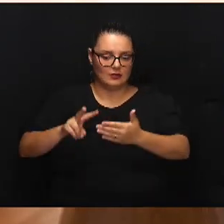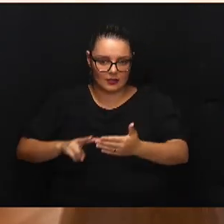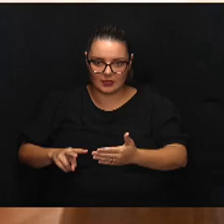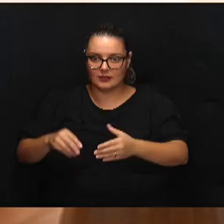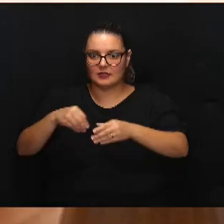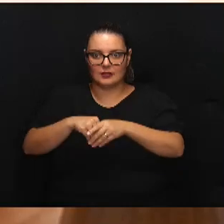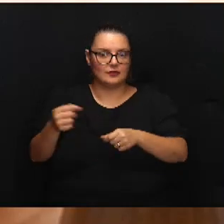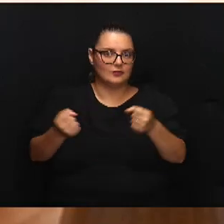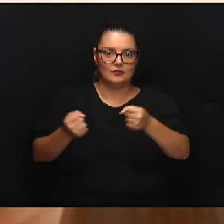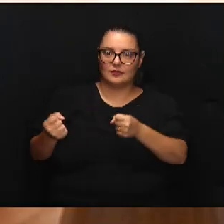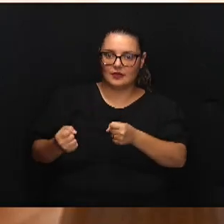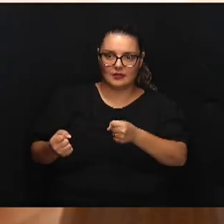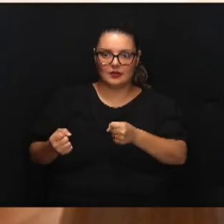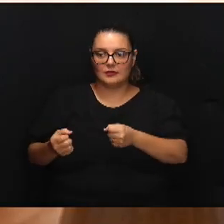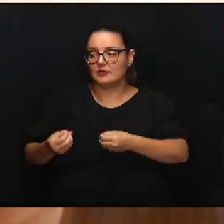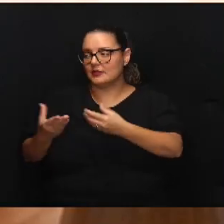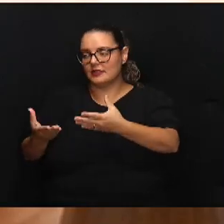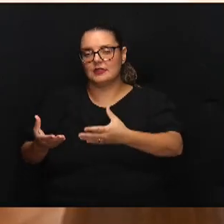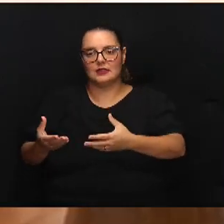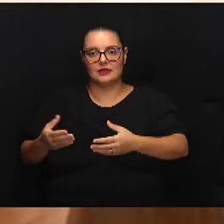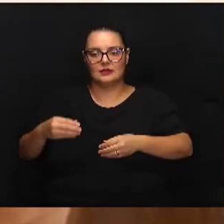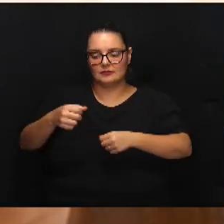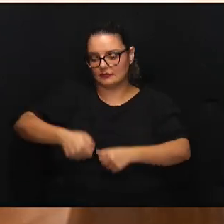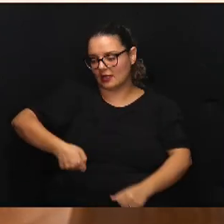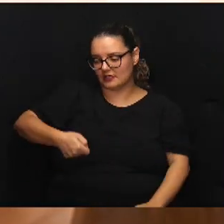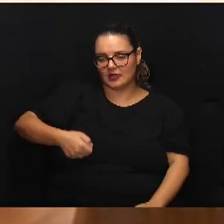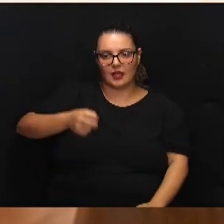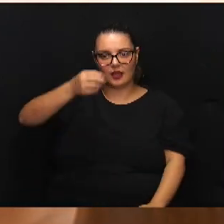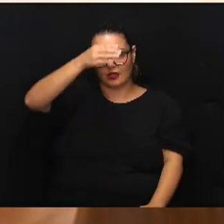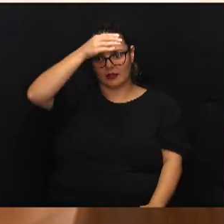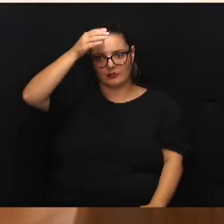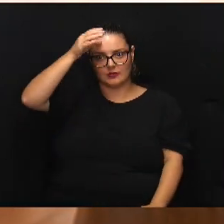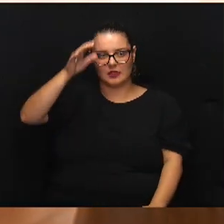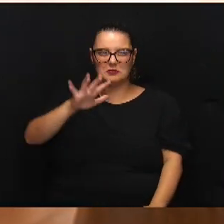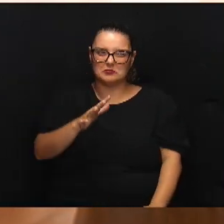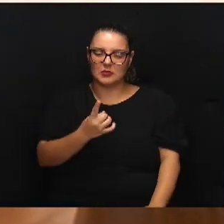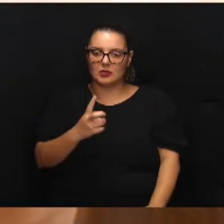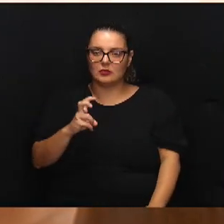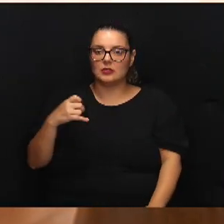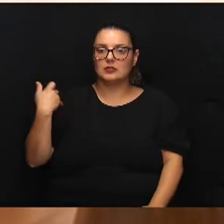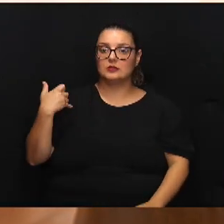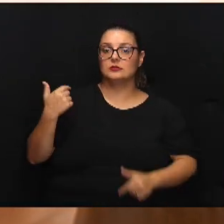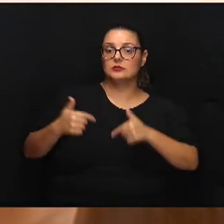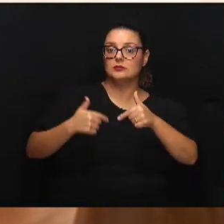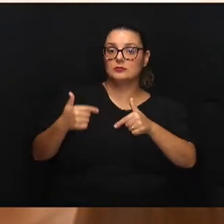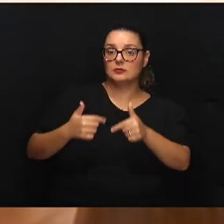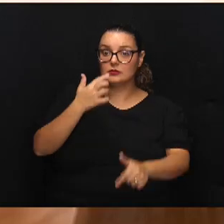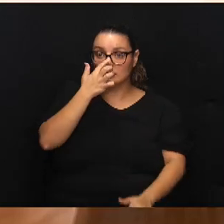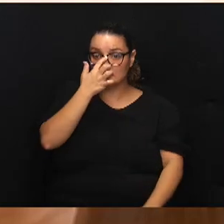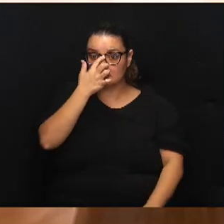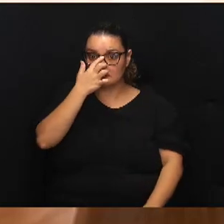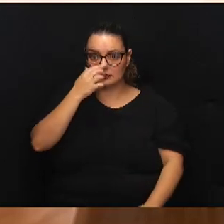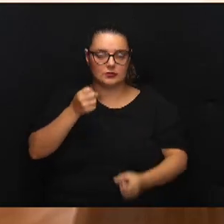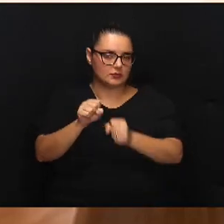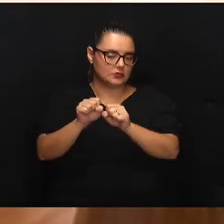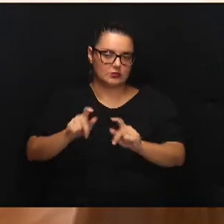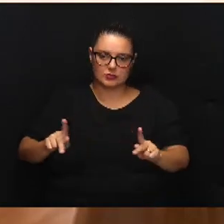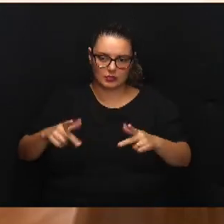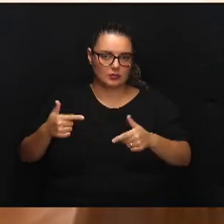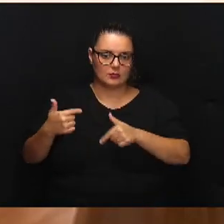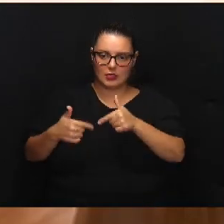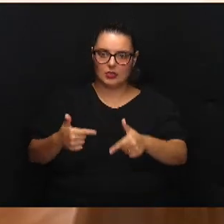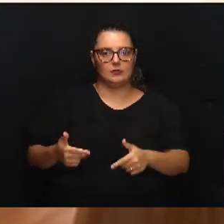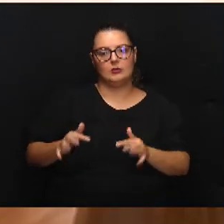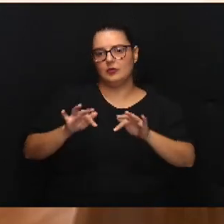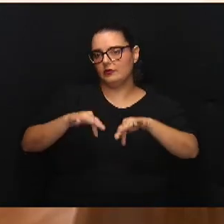clientes, então a minha vida sempre foi dentro da moda. E aí eu comecei, quando eu tinha uns 15 anos, eu comecei a trabalhar em shopping, fui trabalhar em final